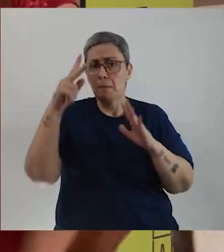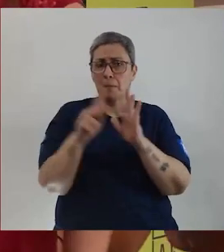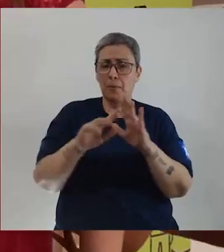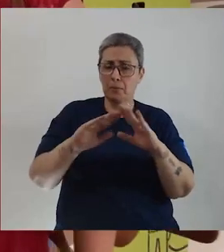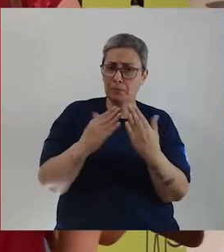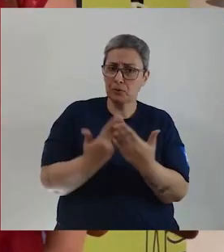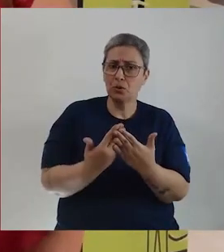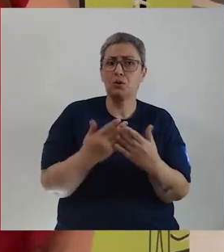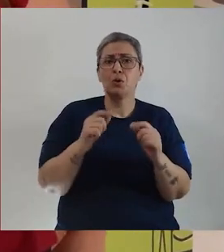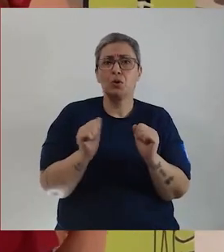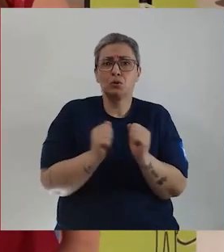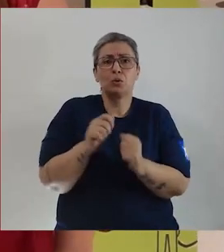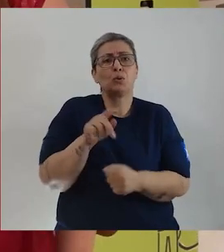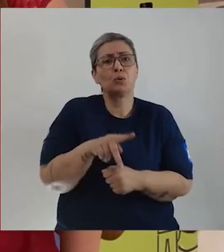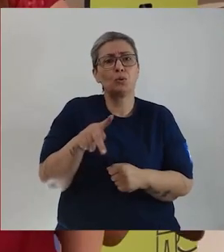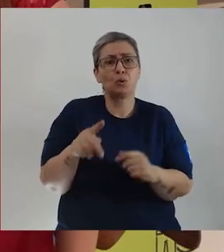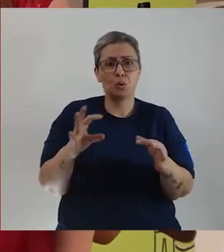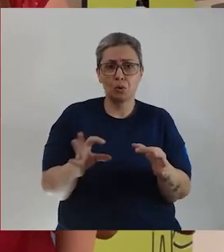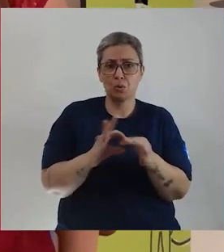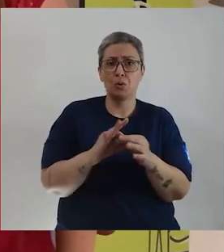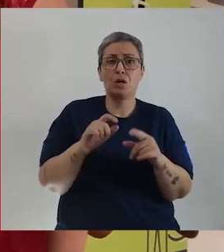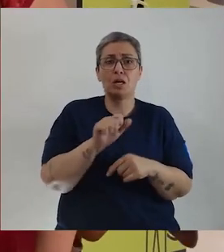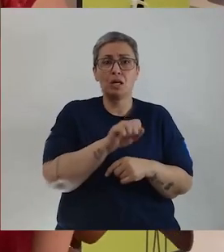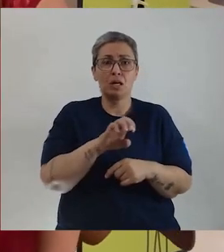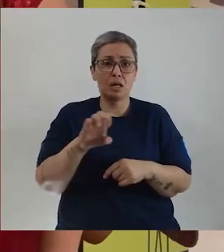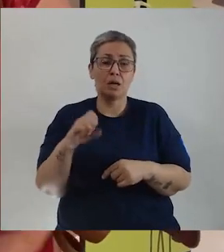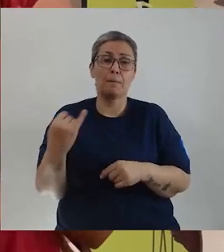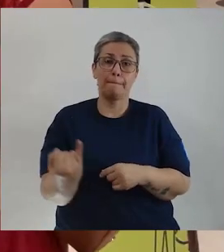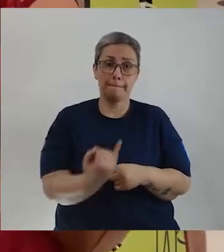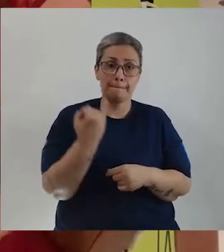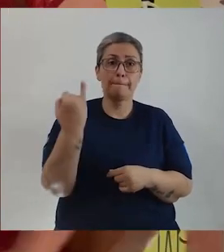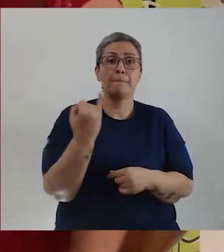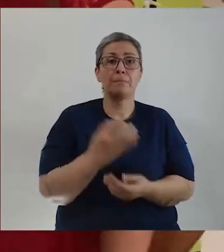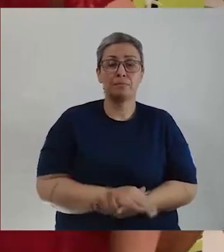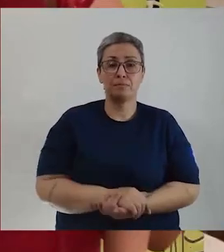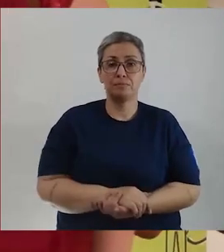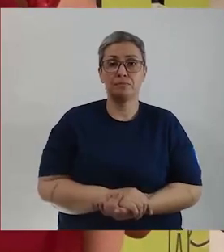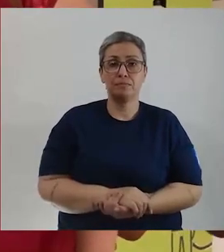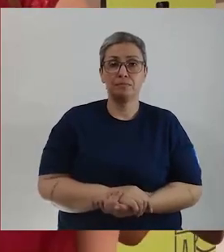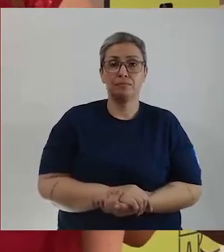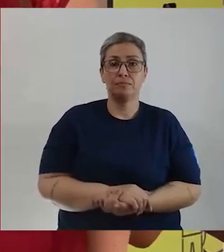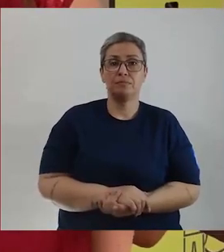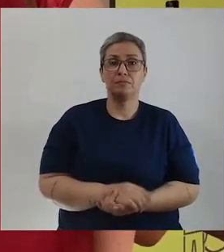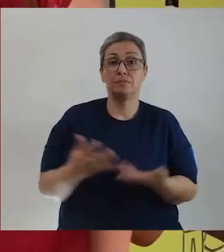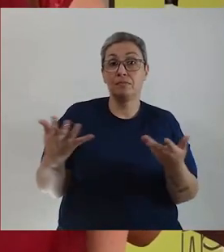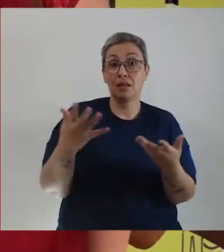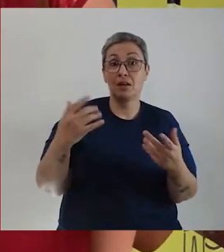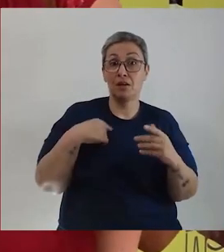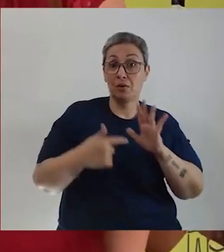faz com as professoras, em parceria com as professoras do AE, é super importante.